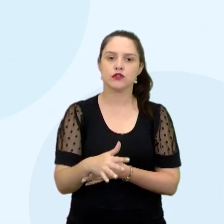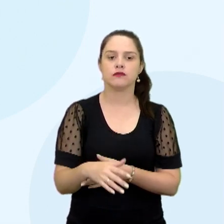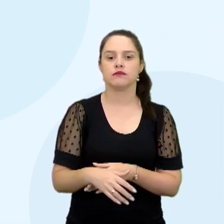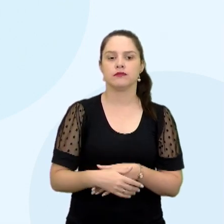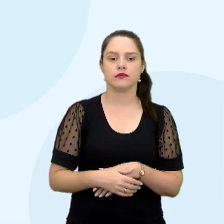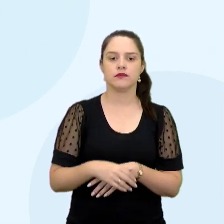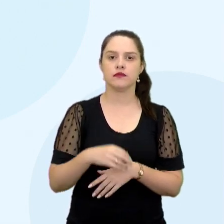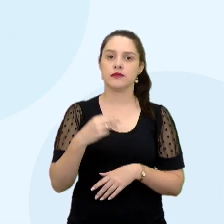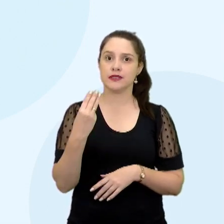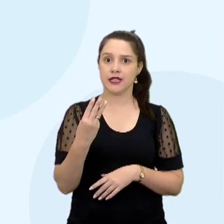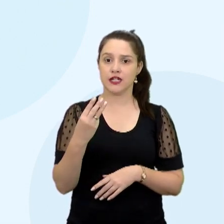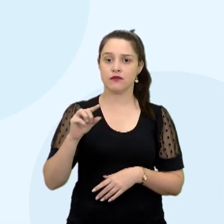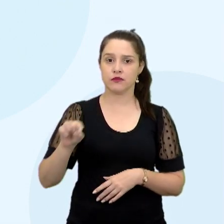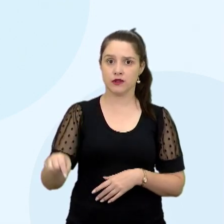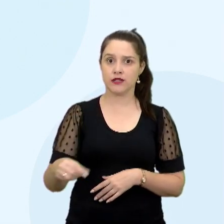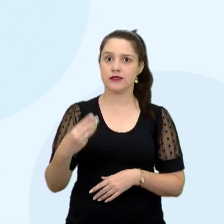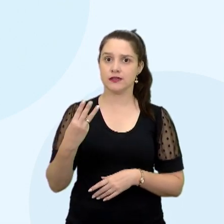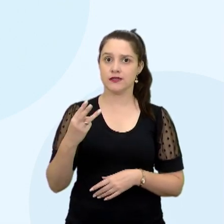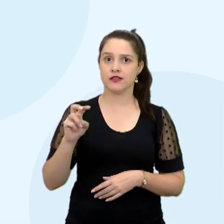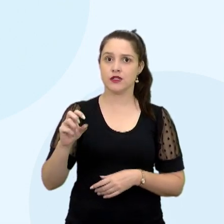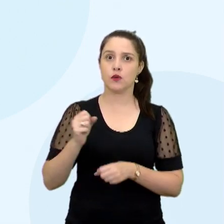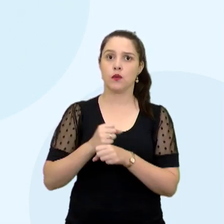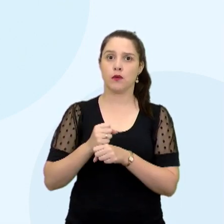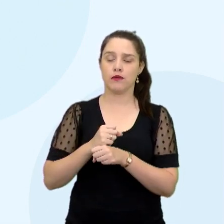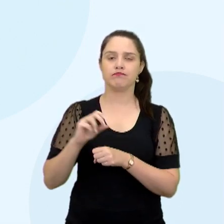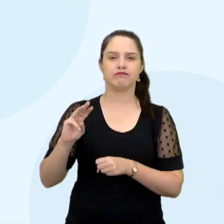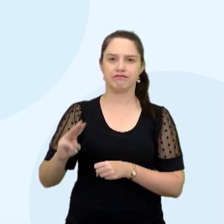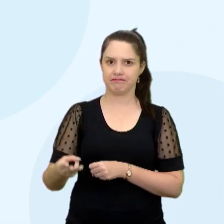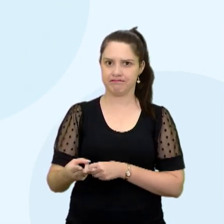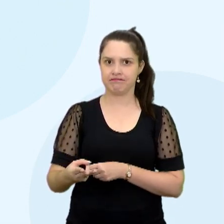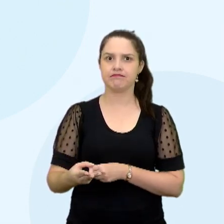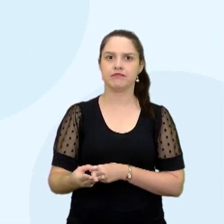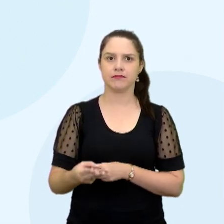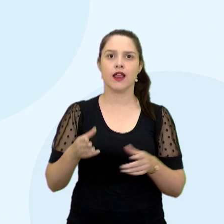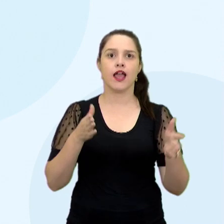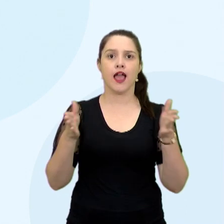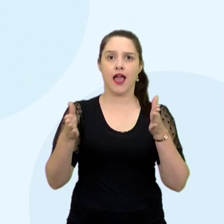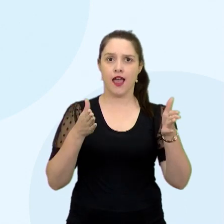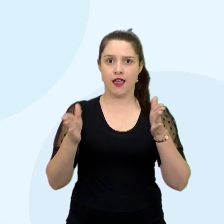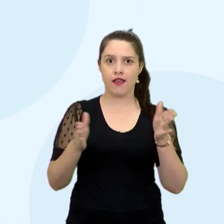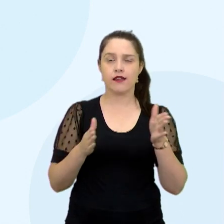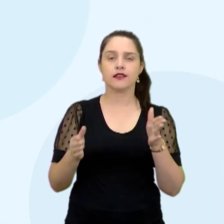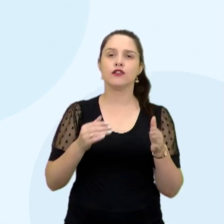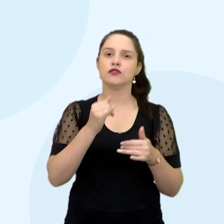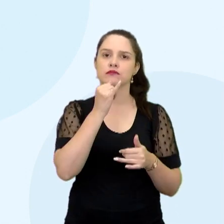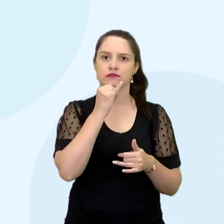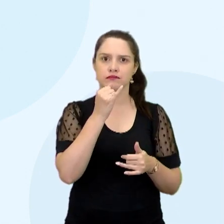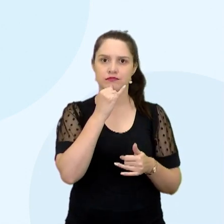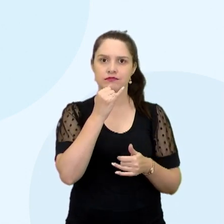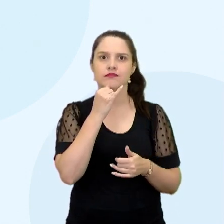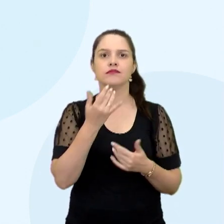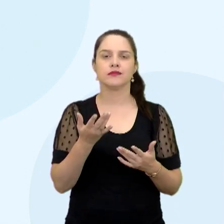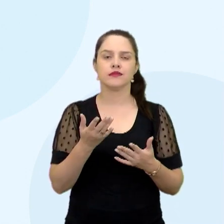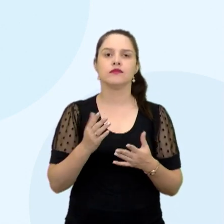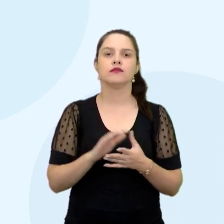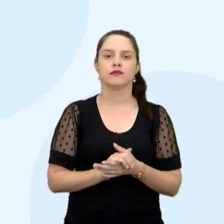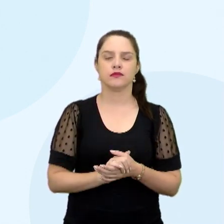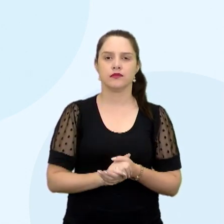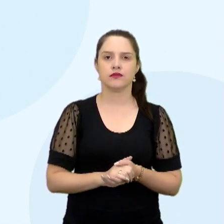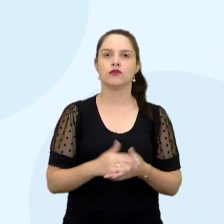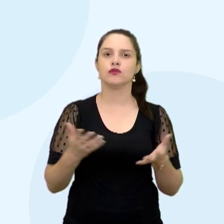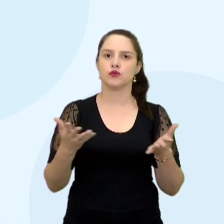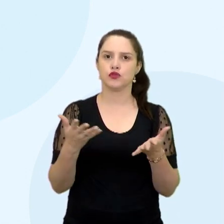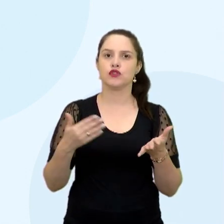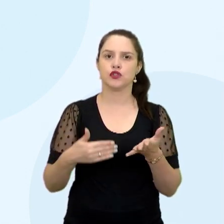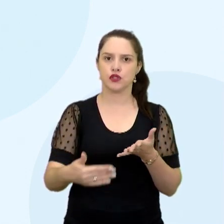de 3,85 bilhões de anos, né? Então uma faixa aí em torno de 600 a 700 milhões de anos. E a gente